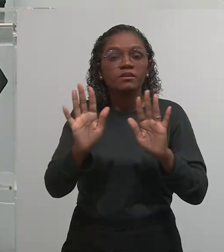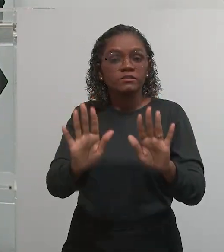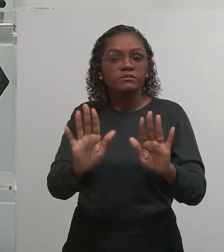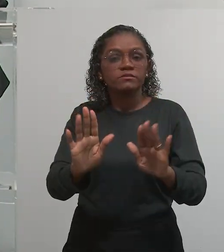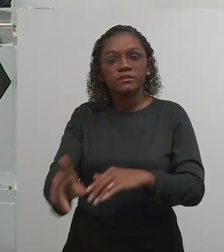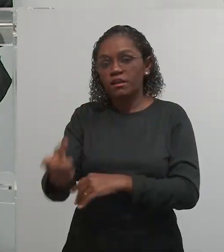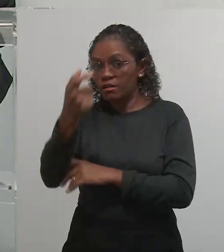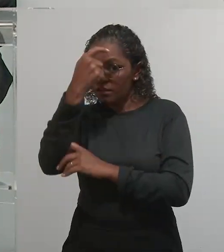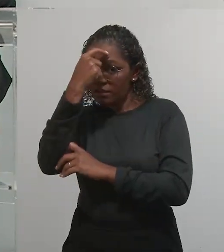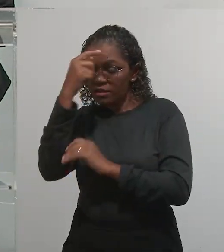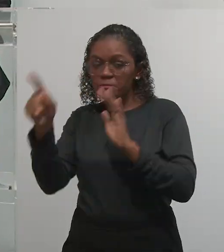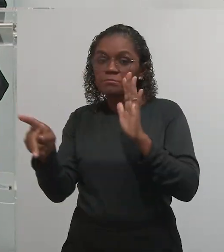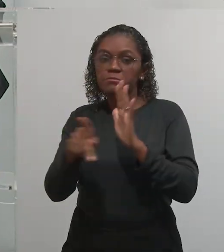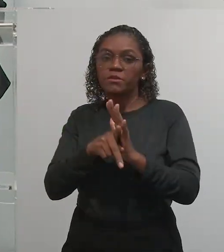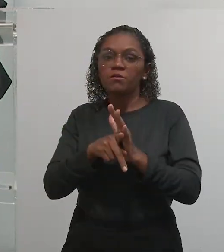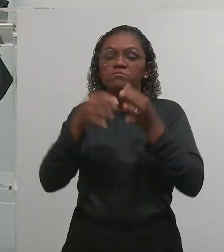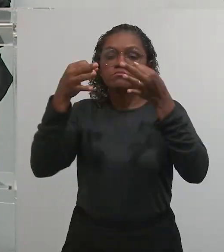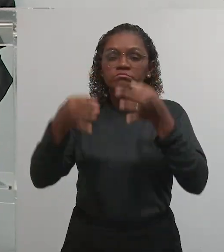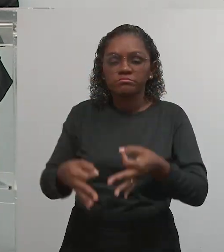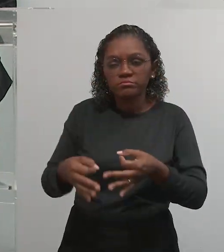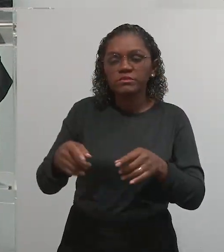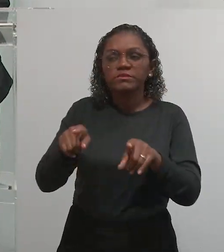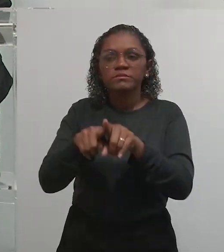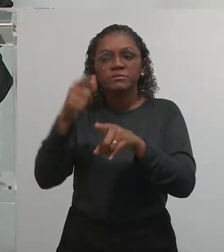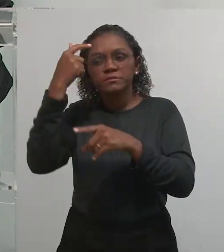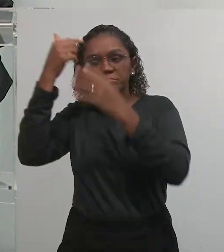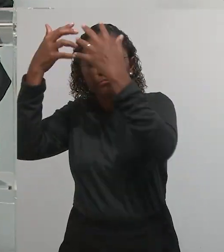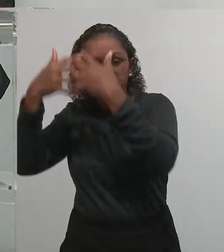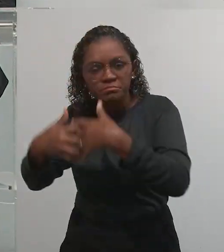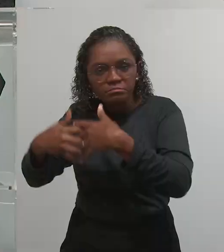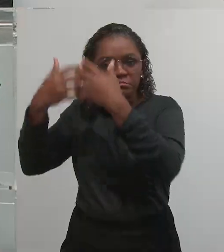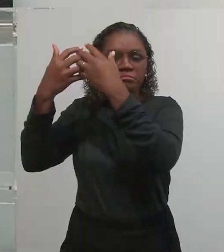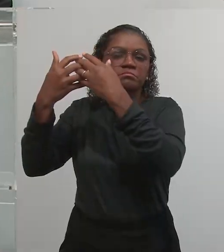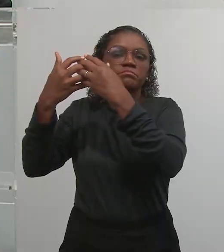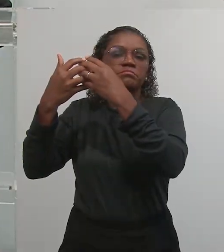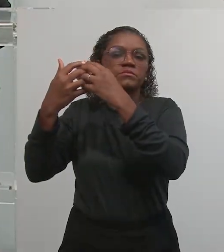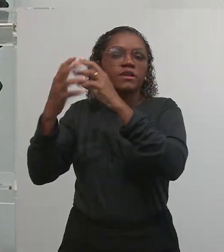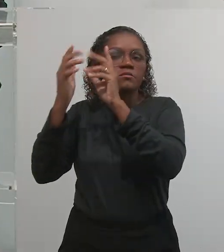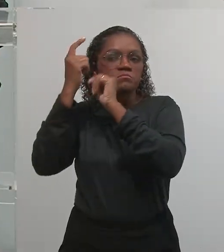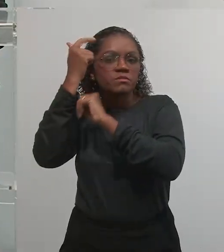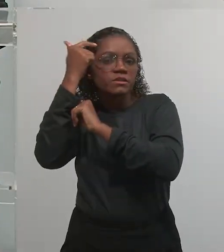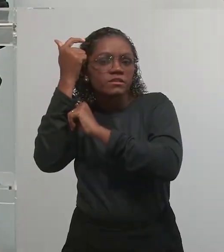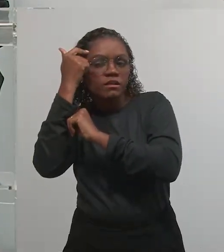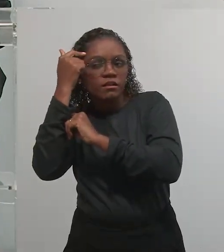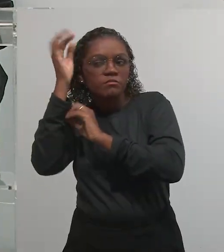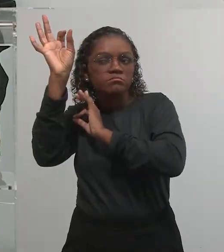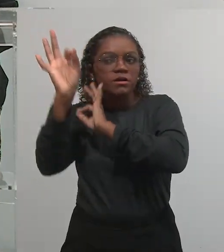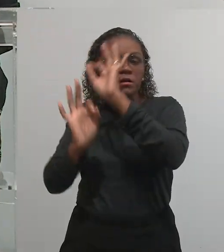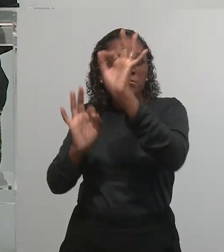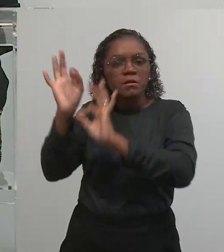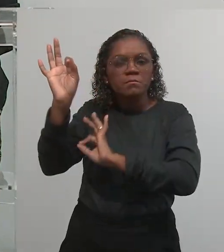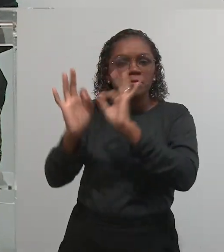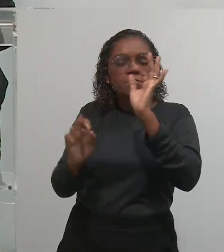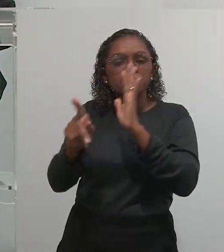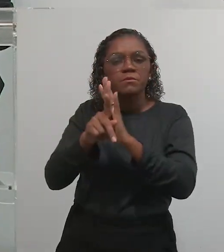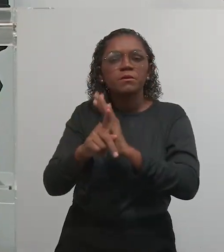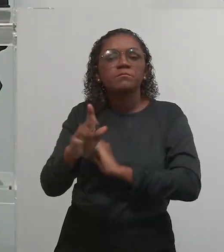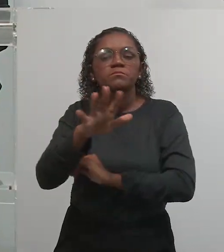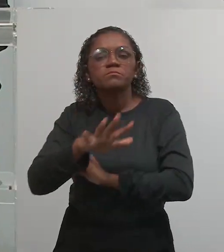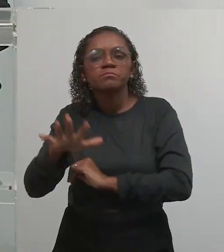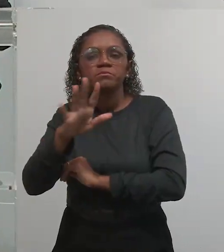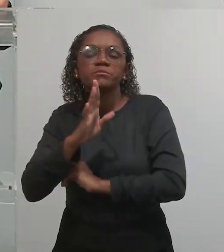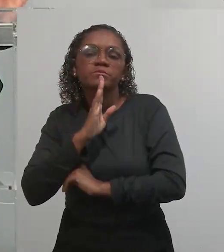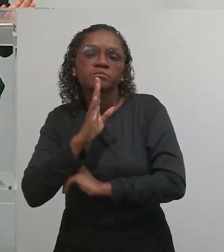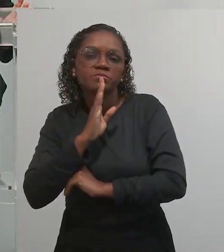na racionalidade, no pensamento, na construção mental sobre determinado conhecimento. Então